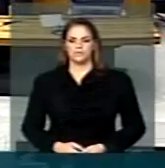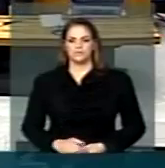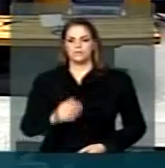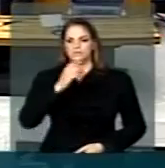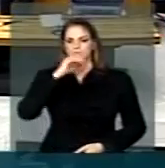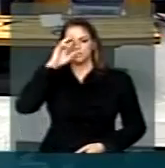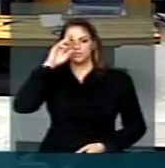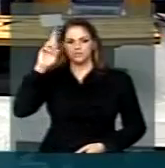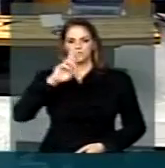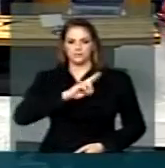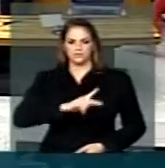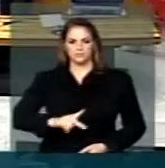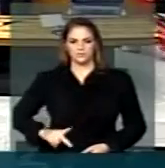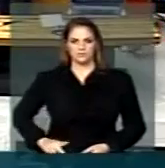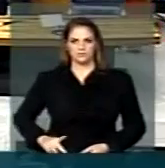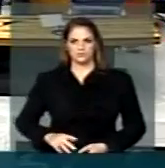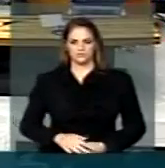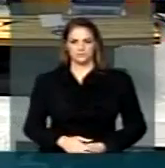Senhor presidente,